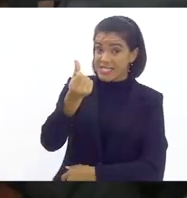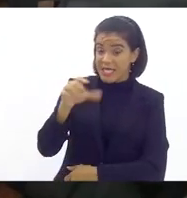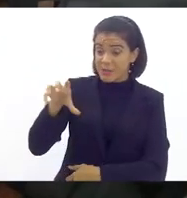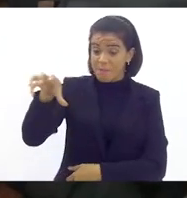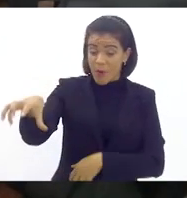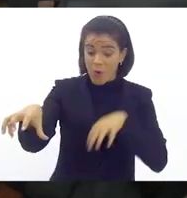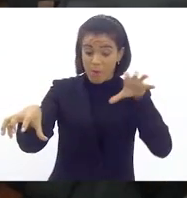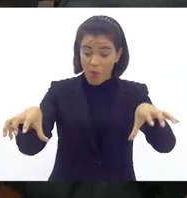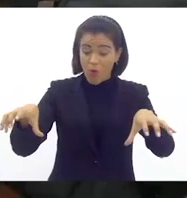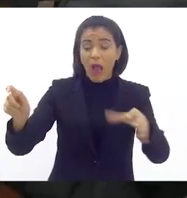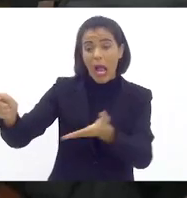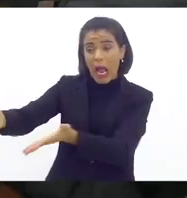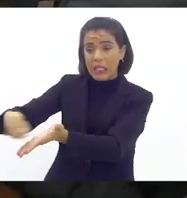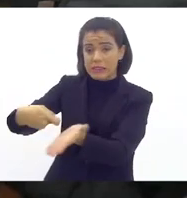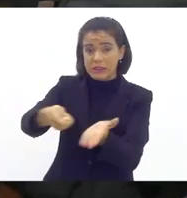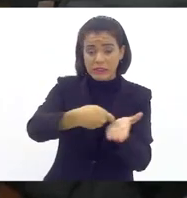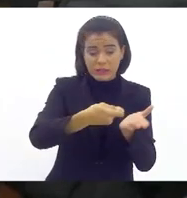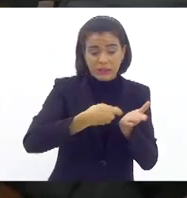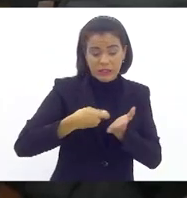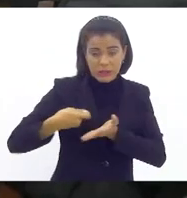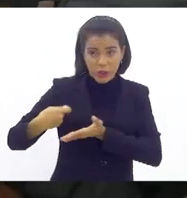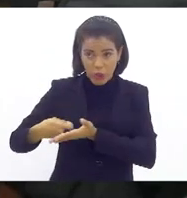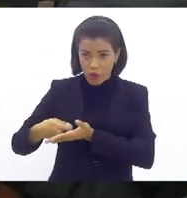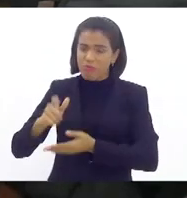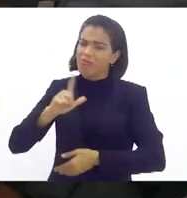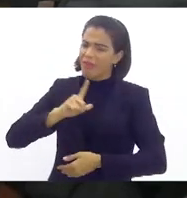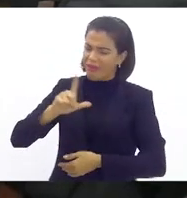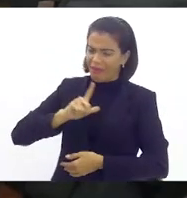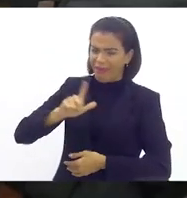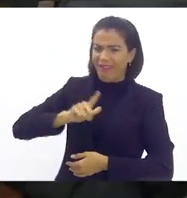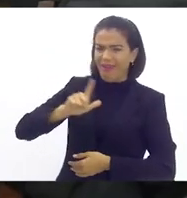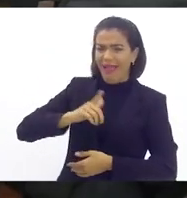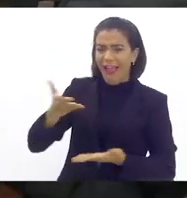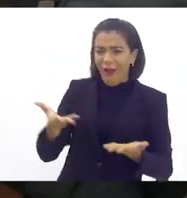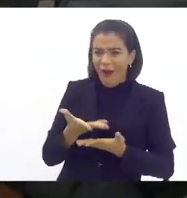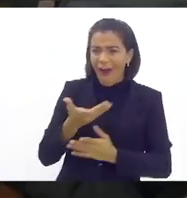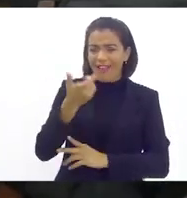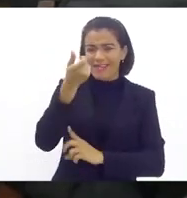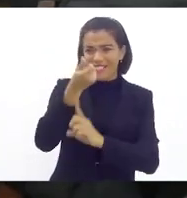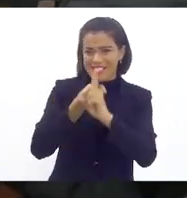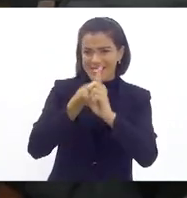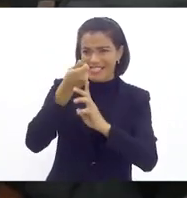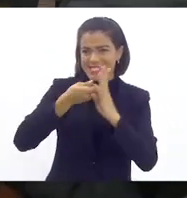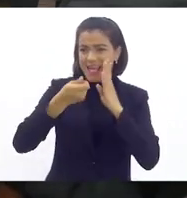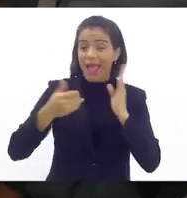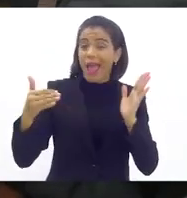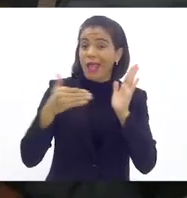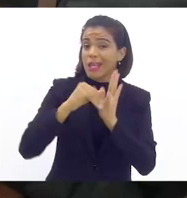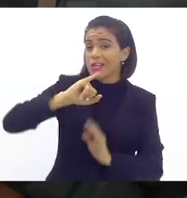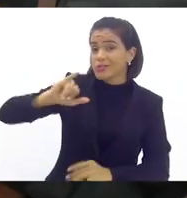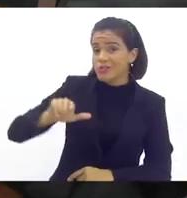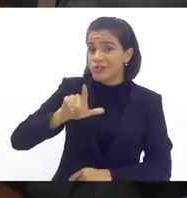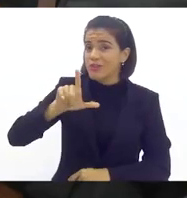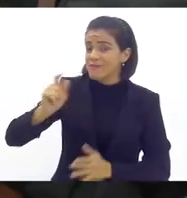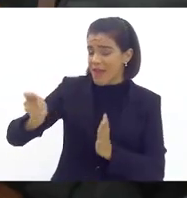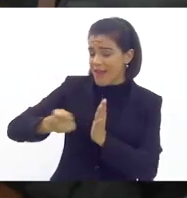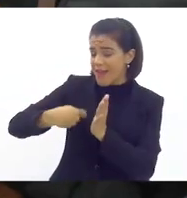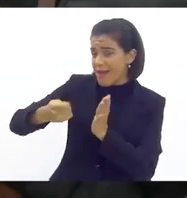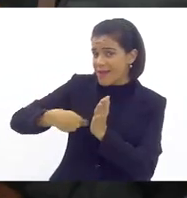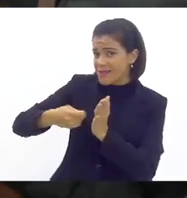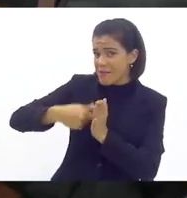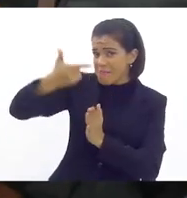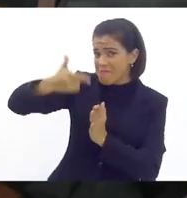assinou a demarcação e a homologação, ainda nesse primeiro semestre, até julho, vai assinar